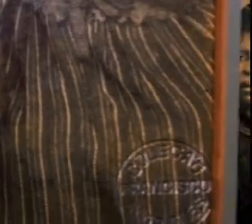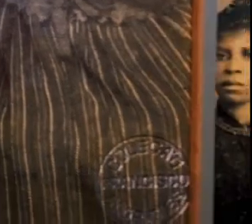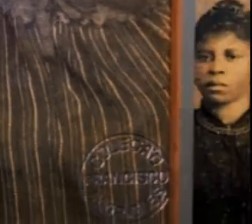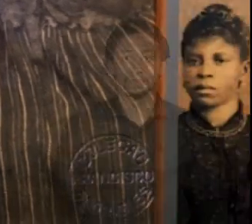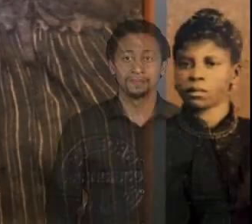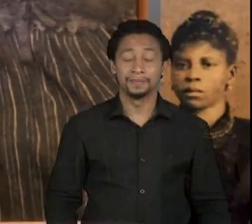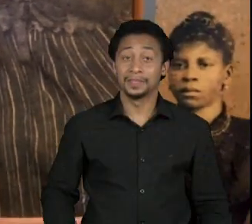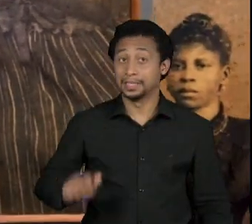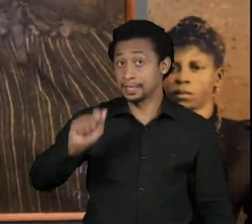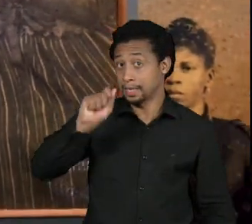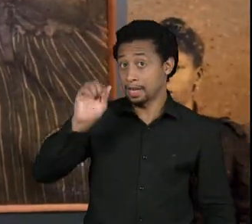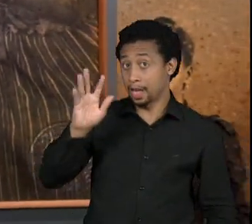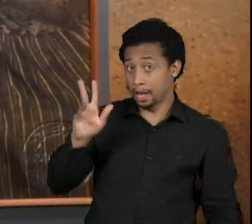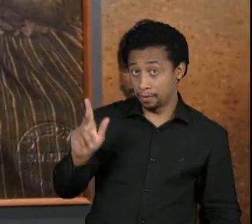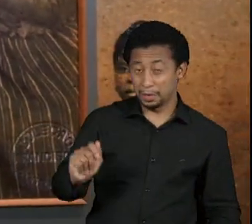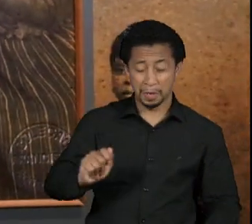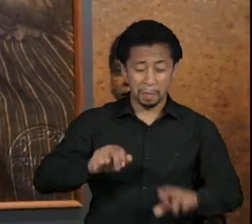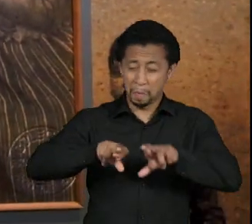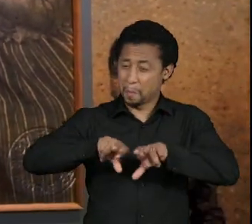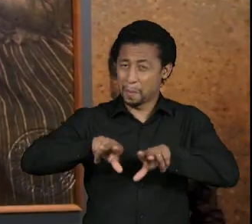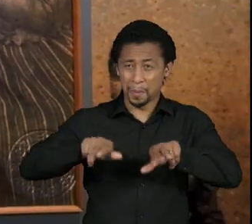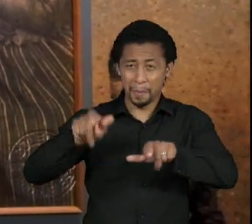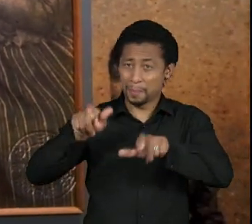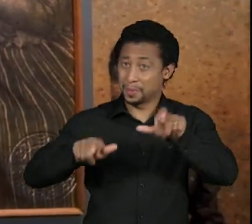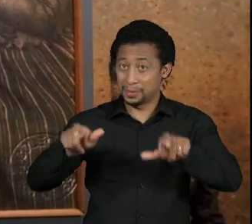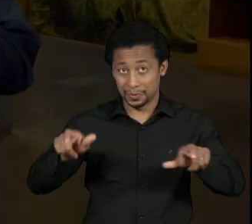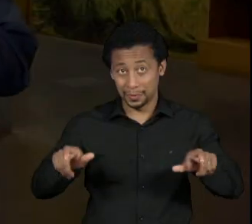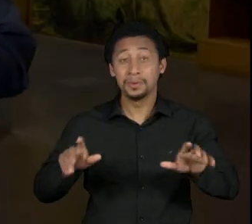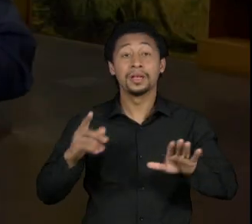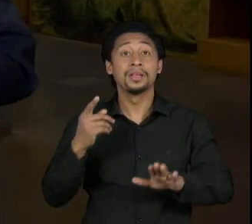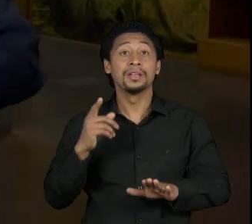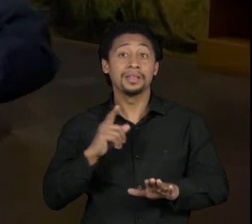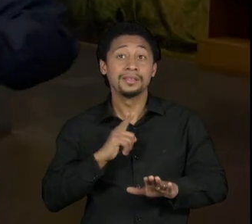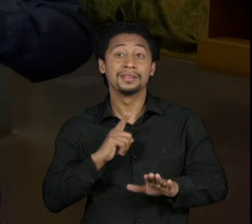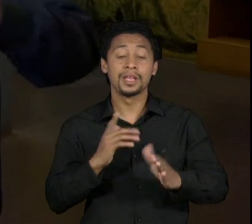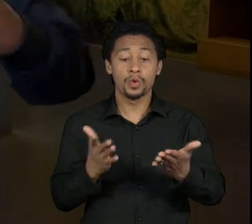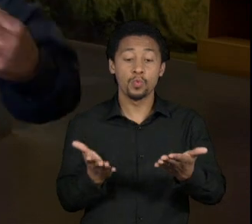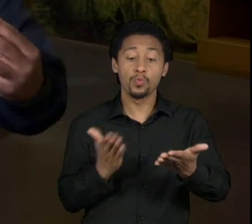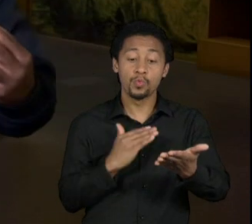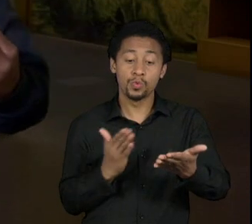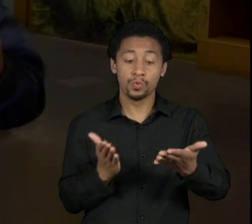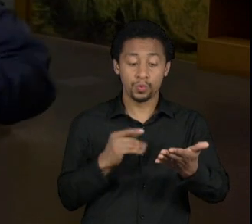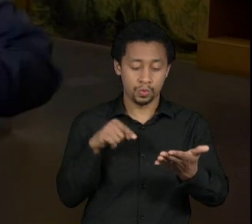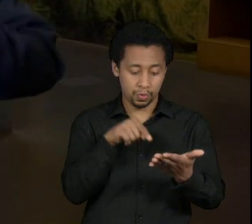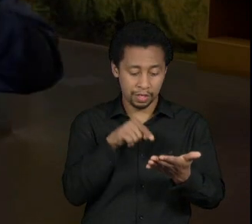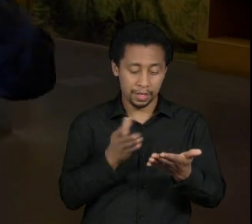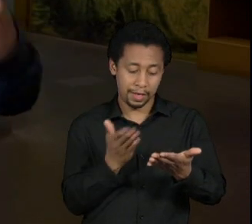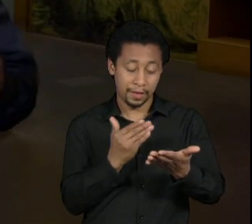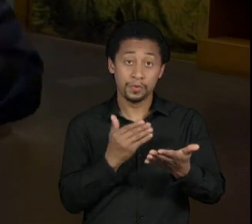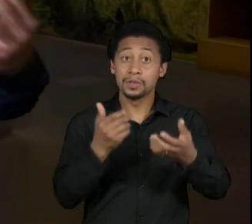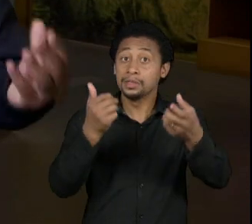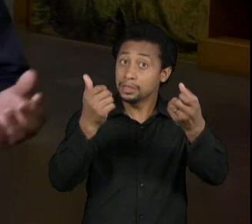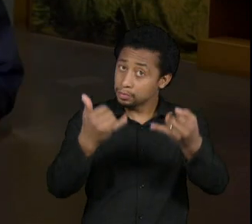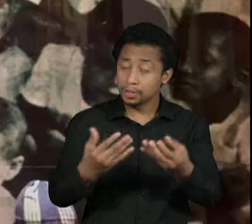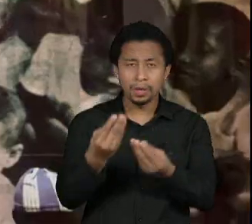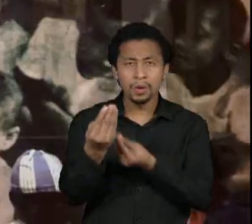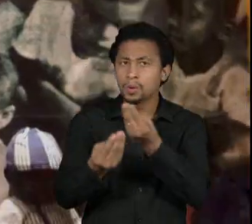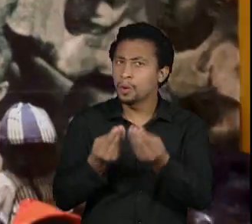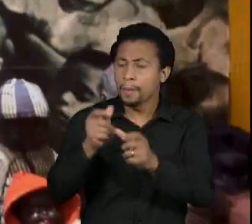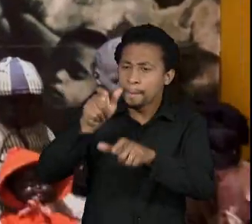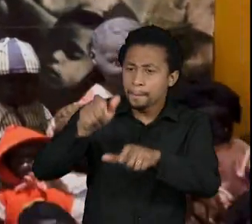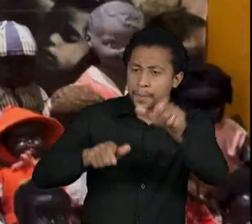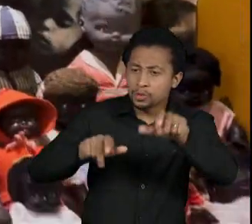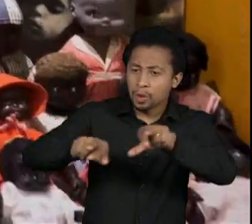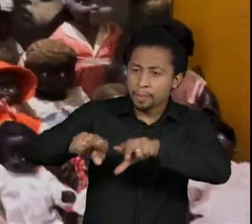África Diversidade e Permanências, que é um núcleo para pensar tanto a diversidade, a pluralidade cultural